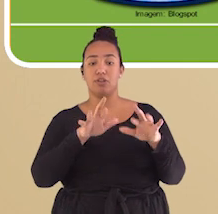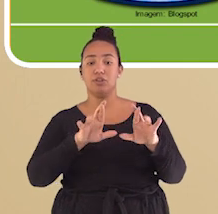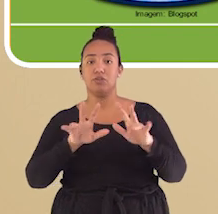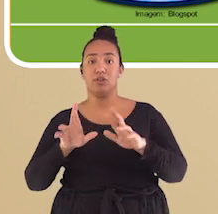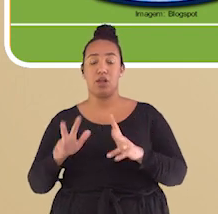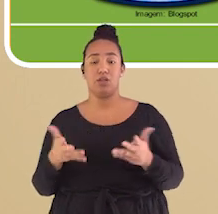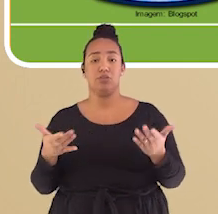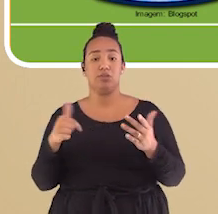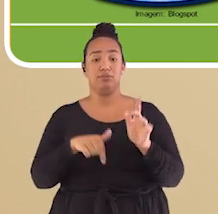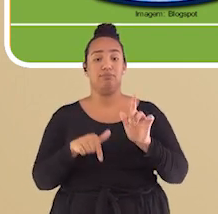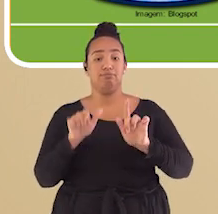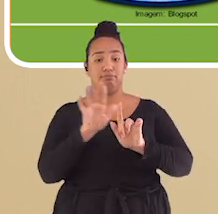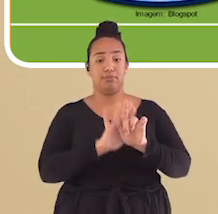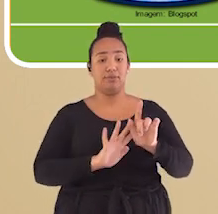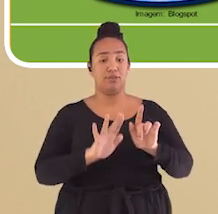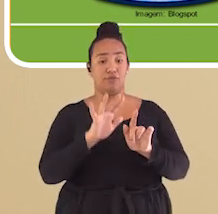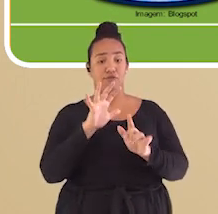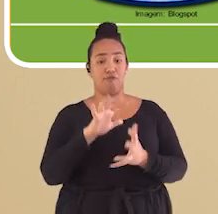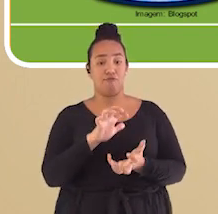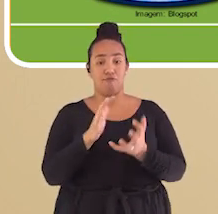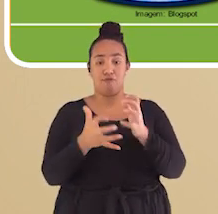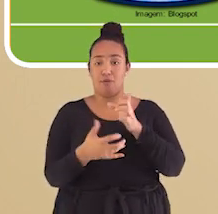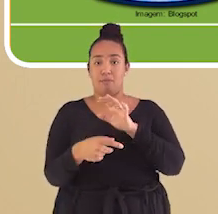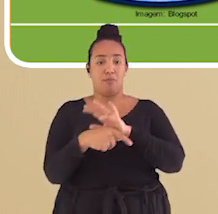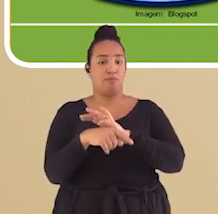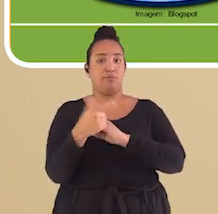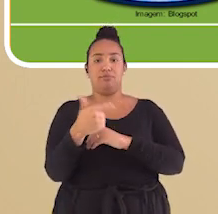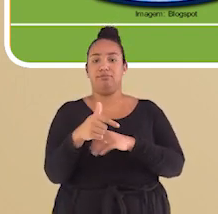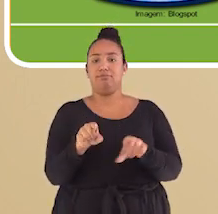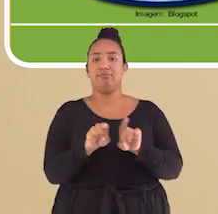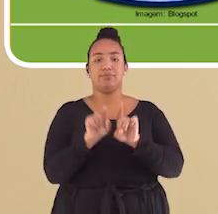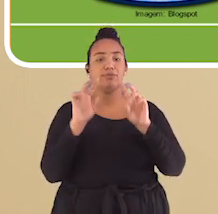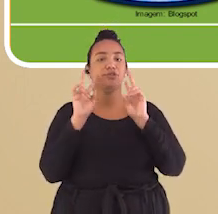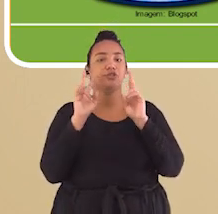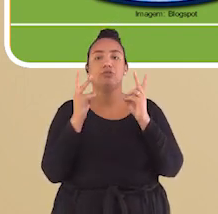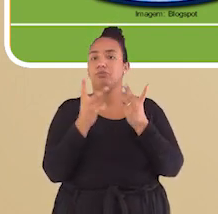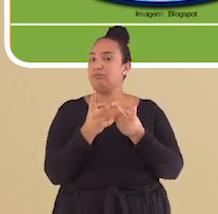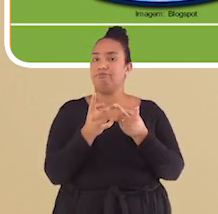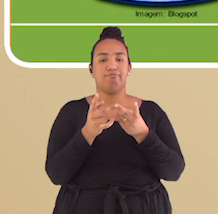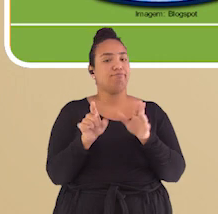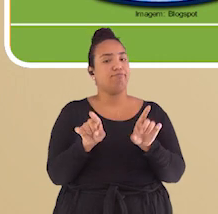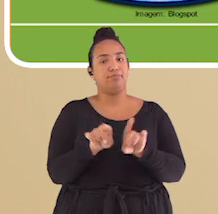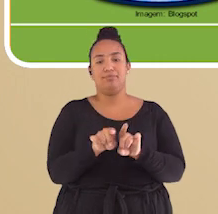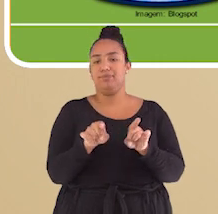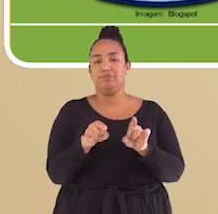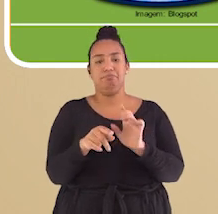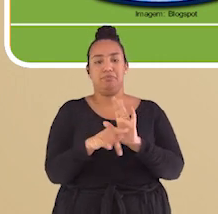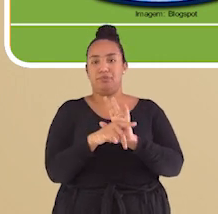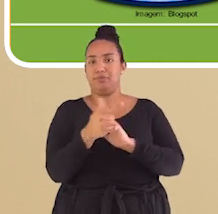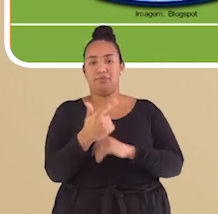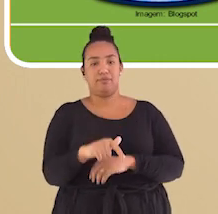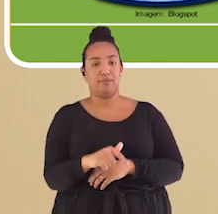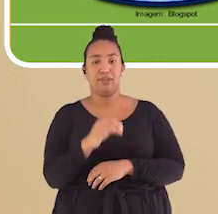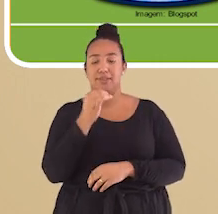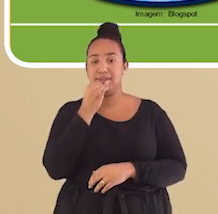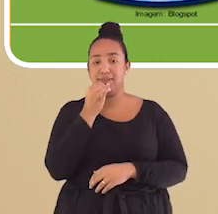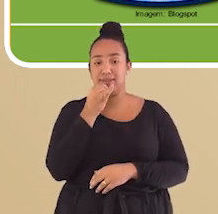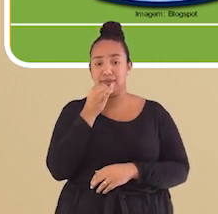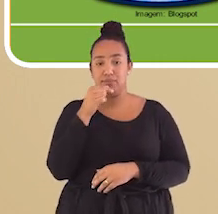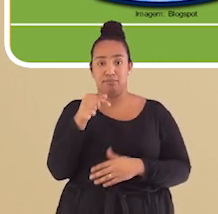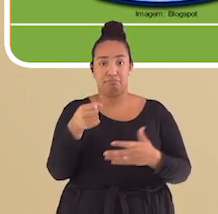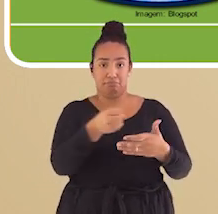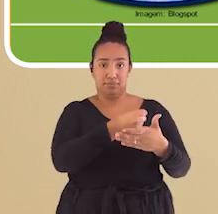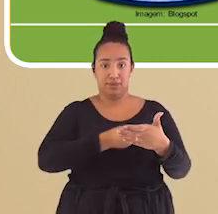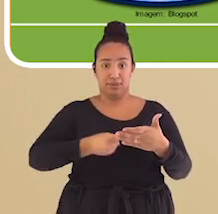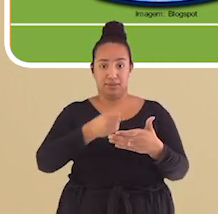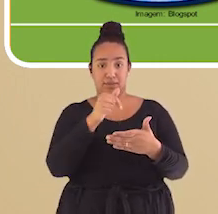O material gasoso não tem um formato próprio e seu volume também não é definido. Um exemplo é o vapor que sai de